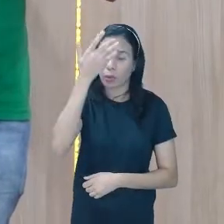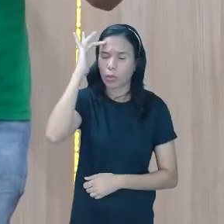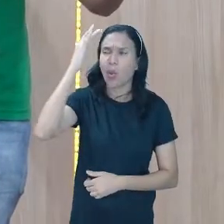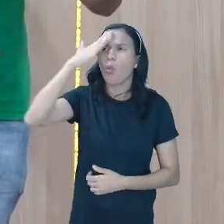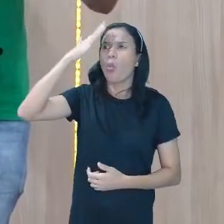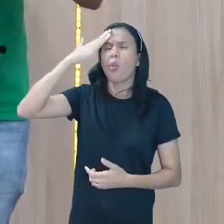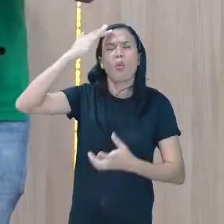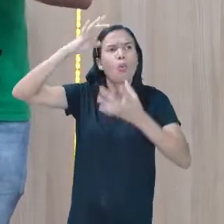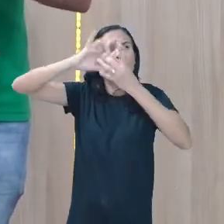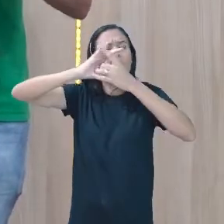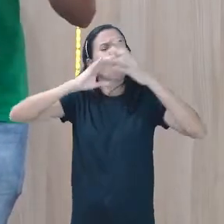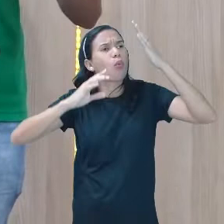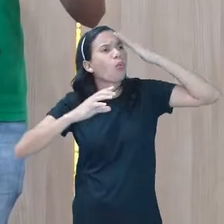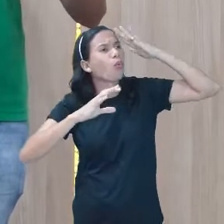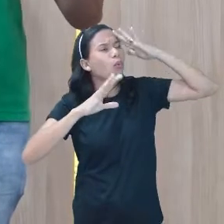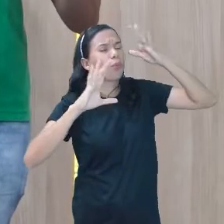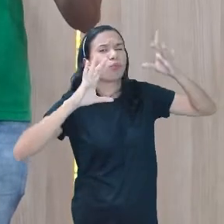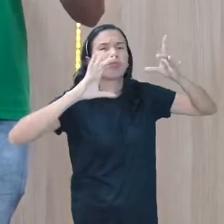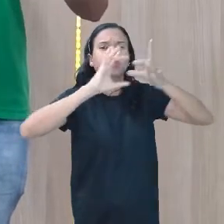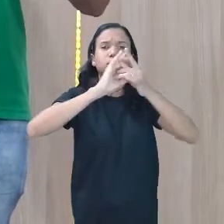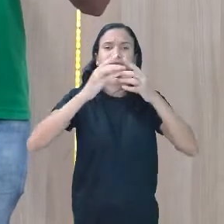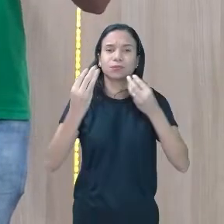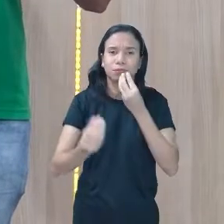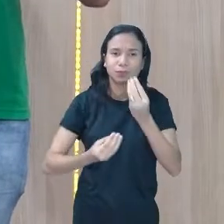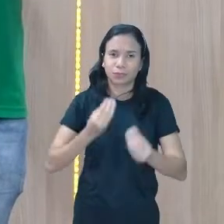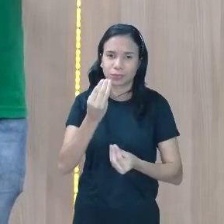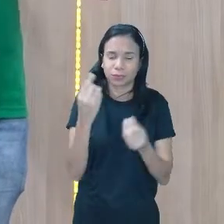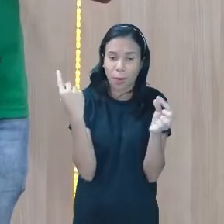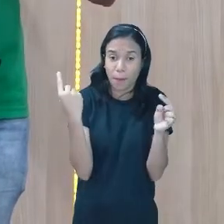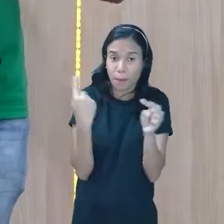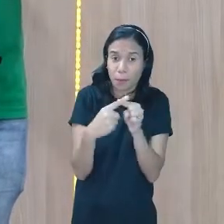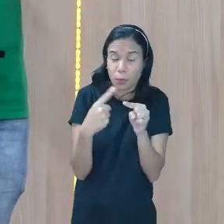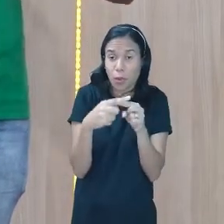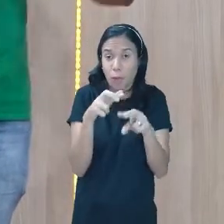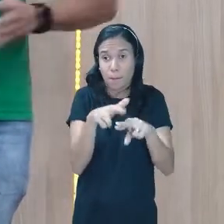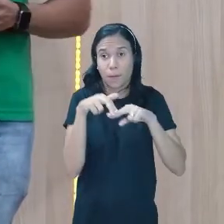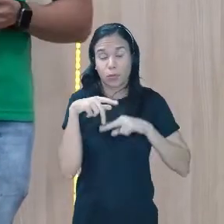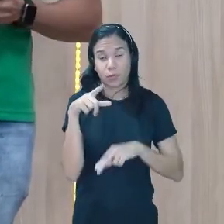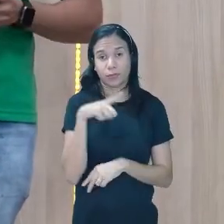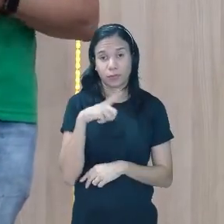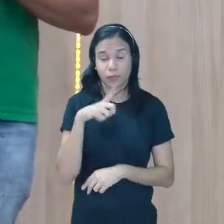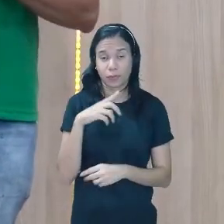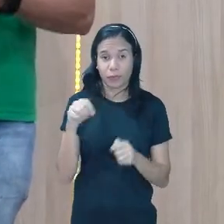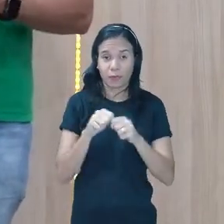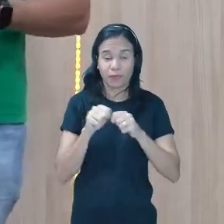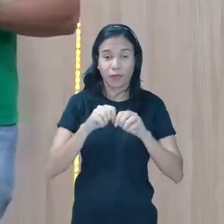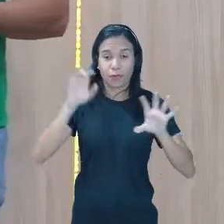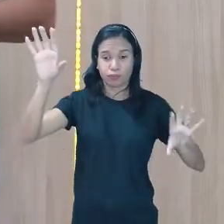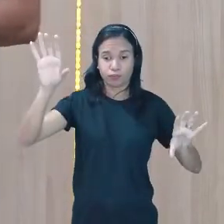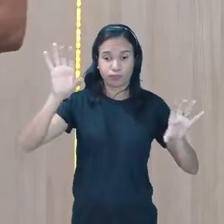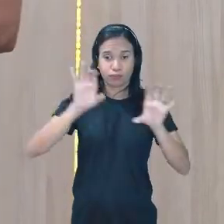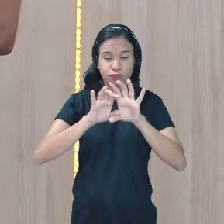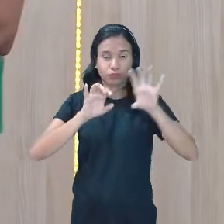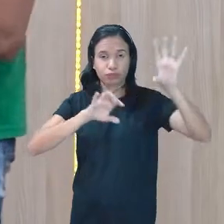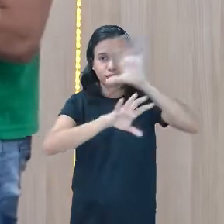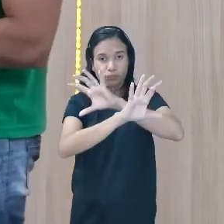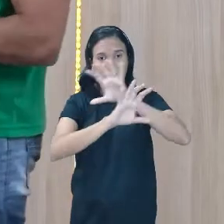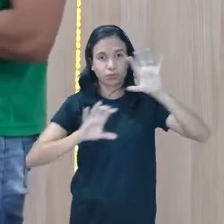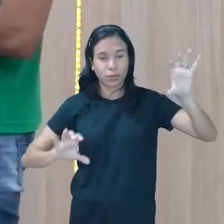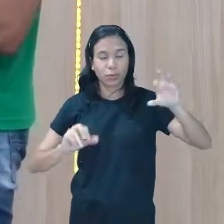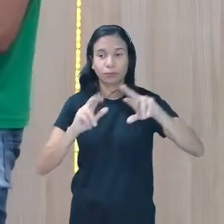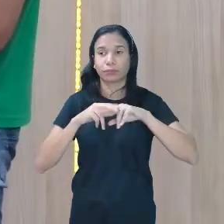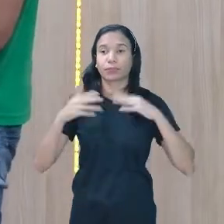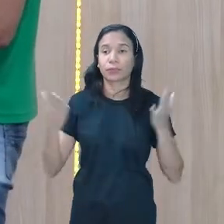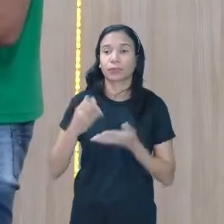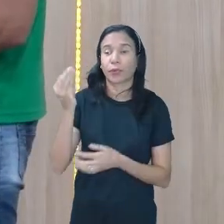vai entendendo essa ideia, né? Da questão do porquê dos meios pelos extremos, por exemplo, certo? Então, para fazer